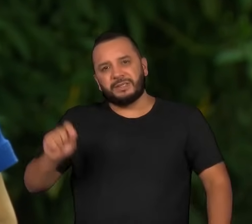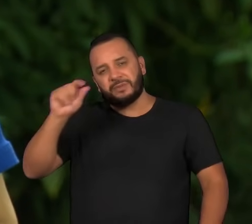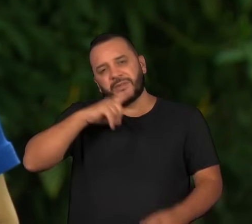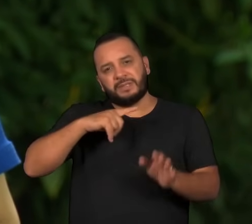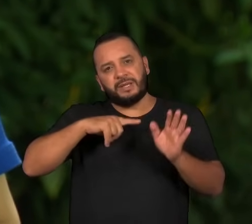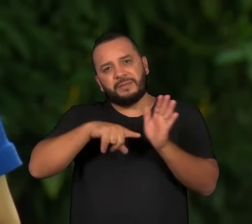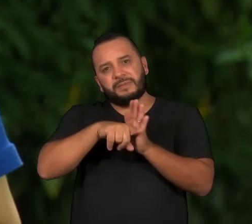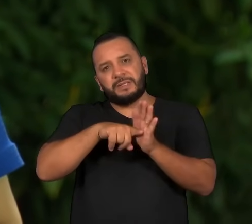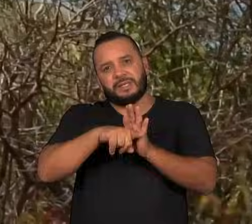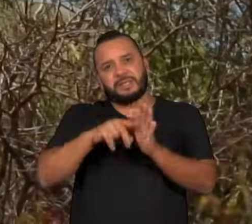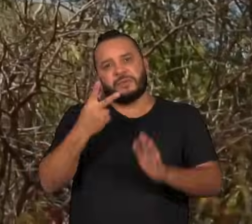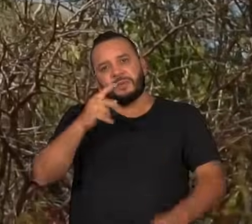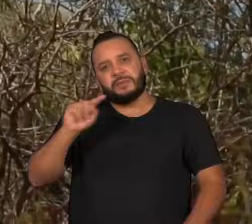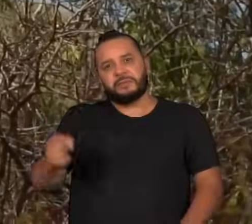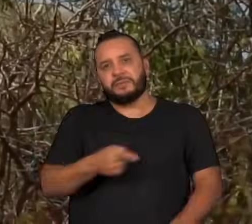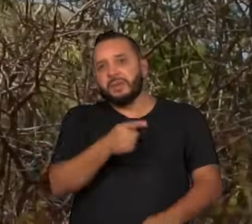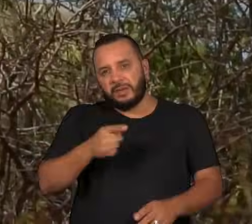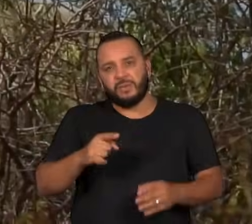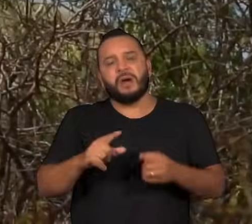artigos científicos.